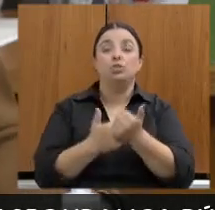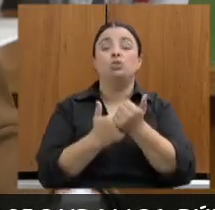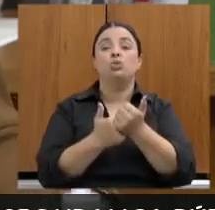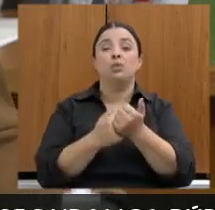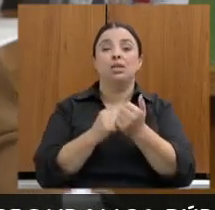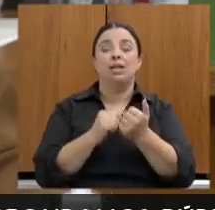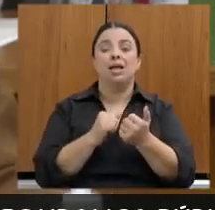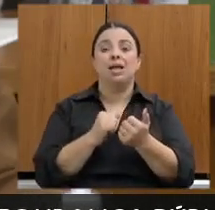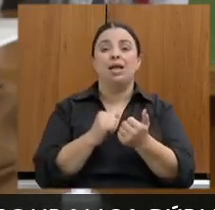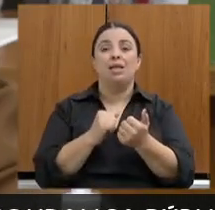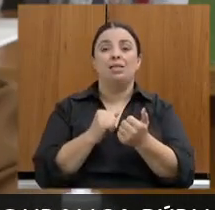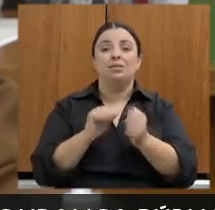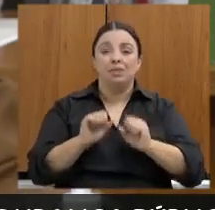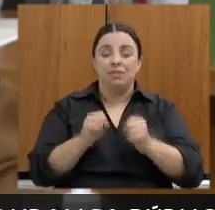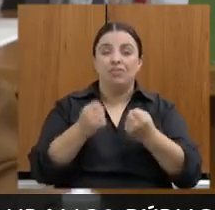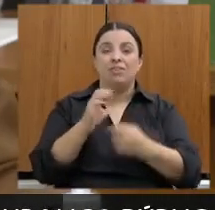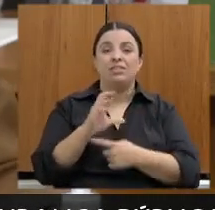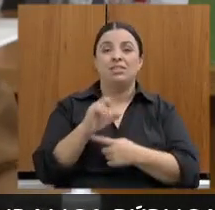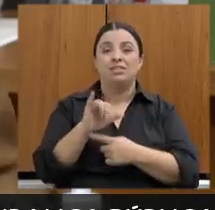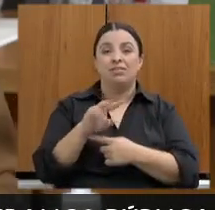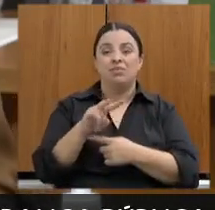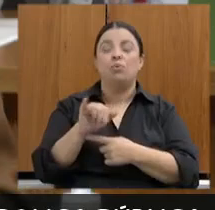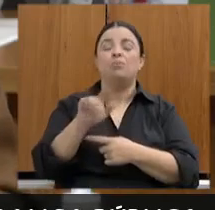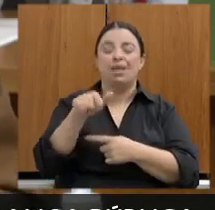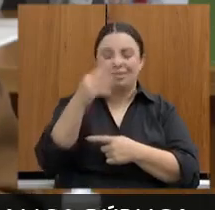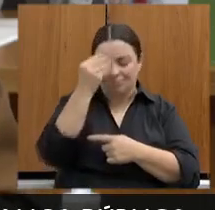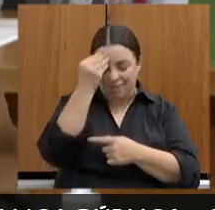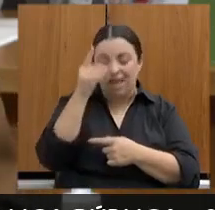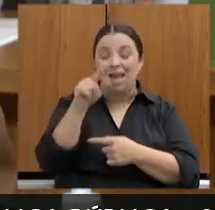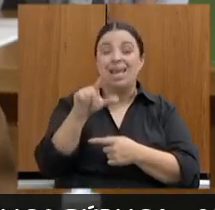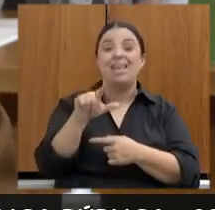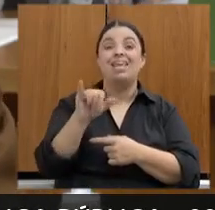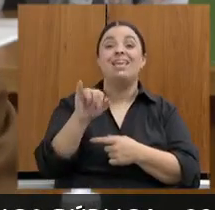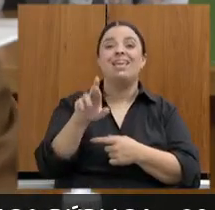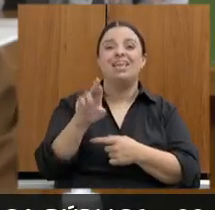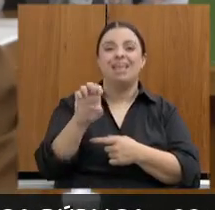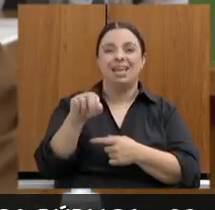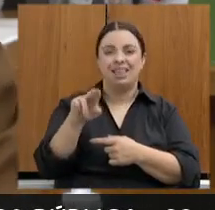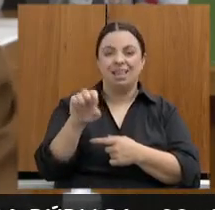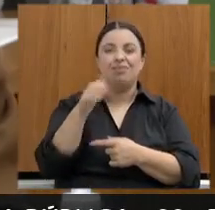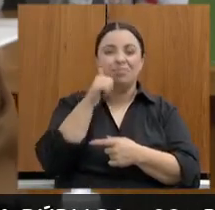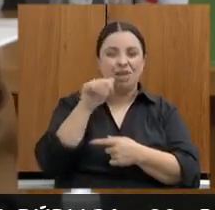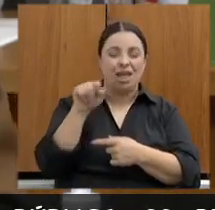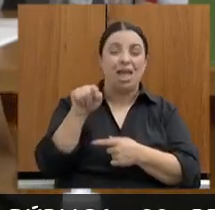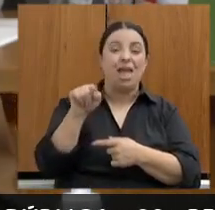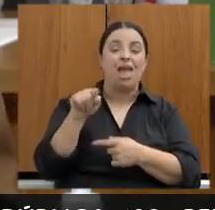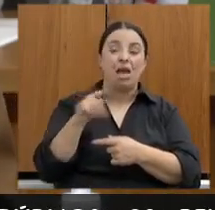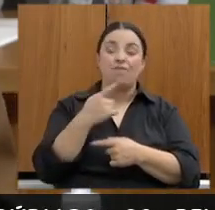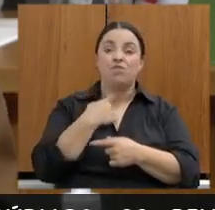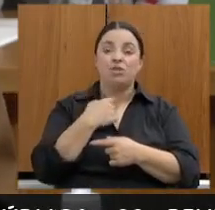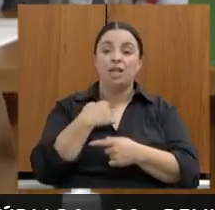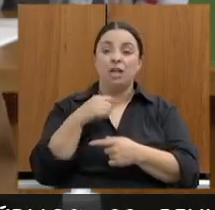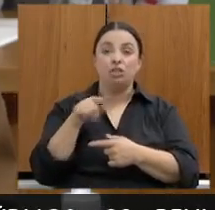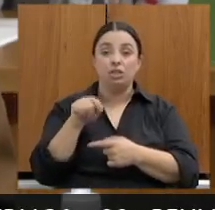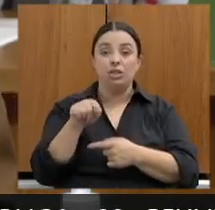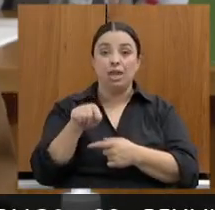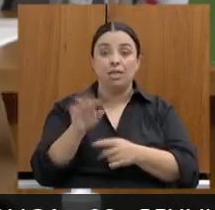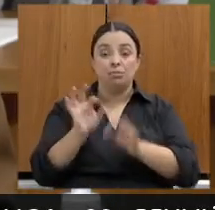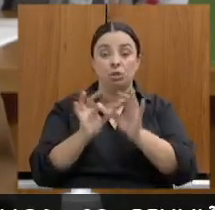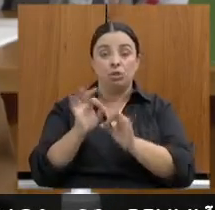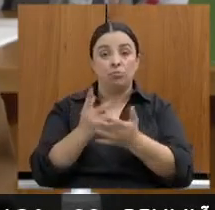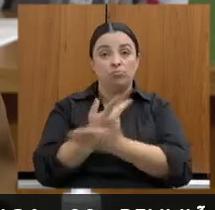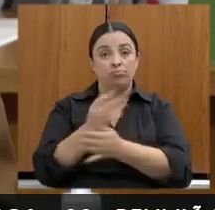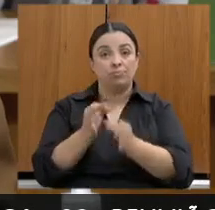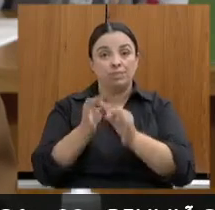Irene e a sereia tarde dela envolvida nisso né a vontade de fazer dar certo e nós colocamos também